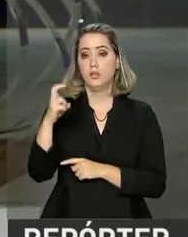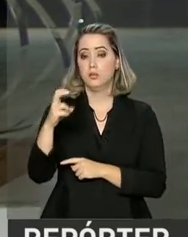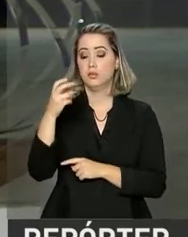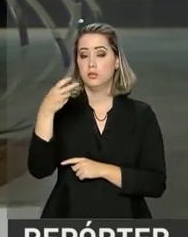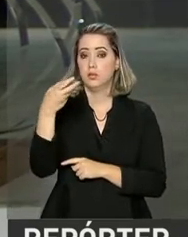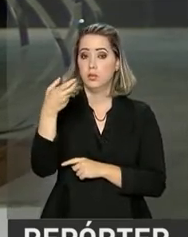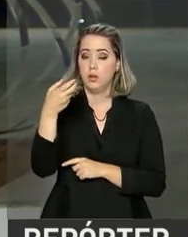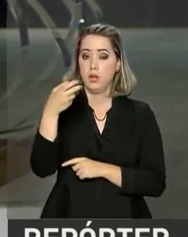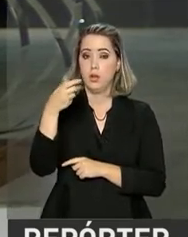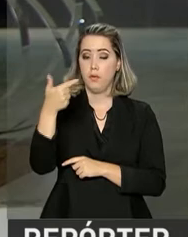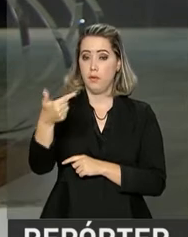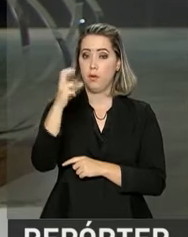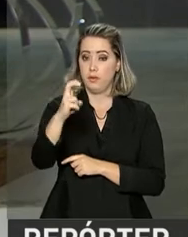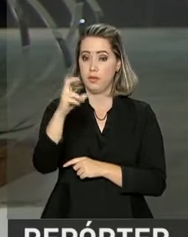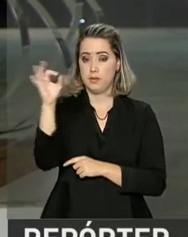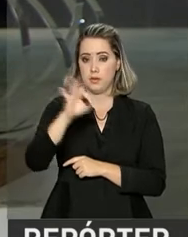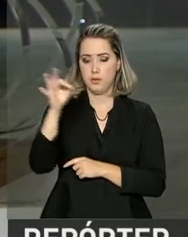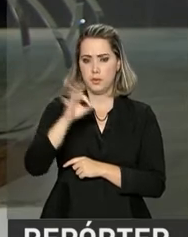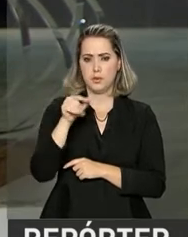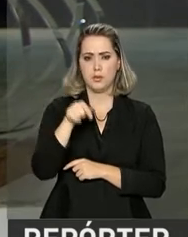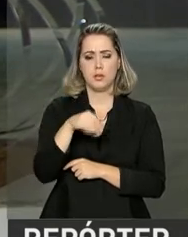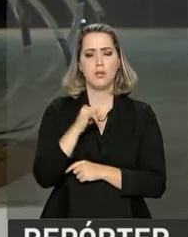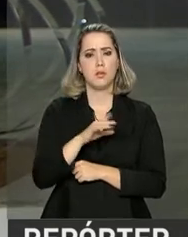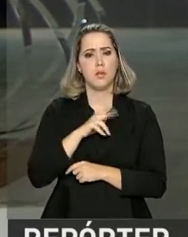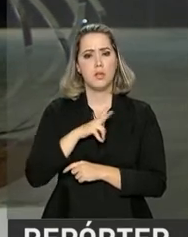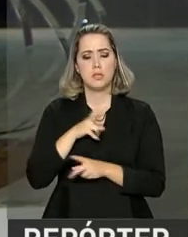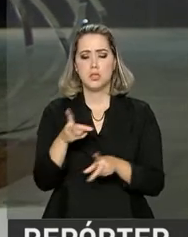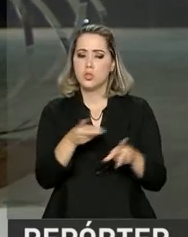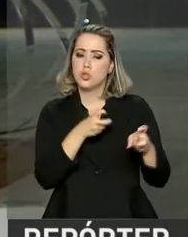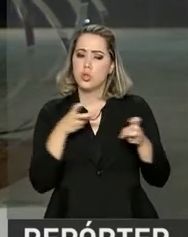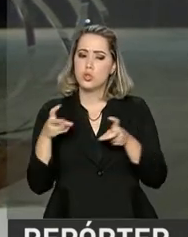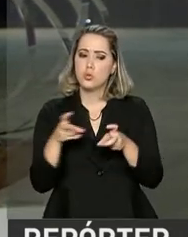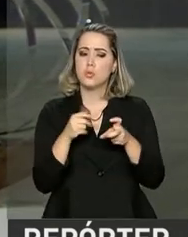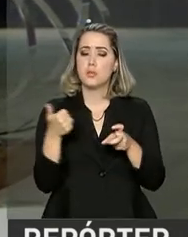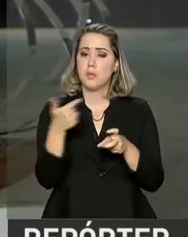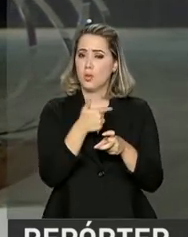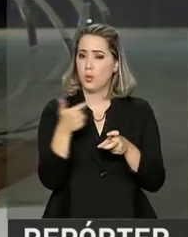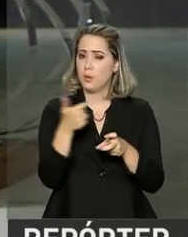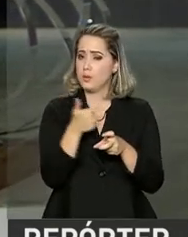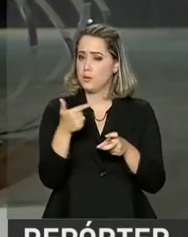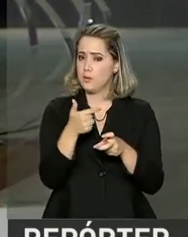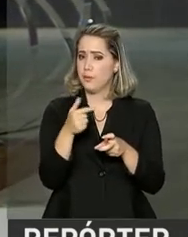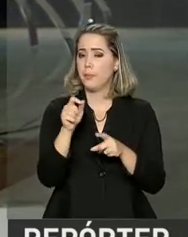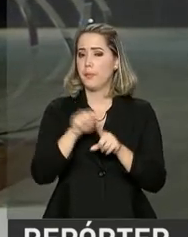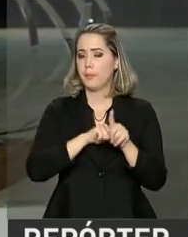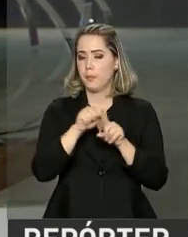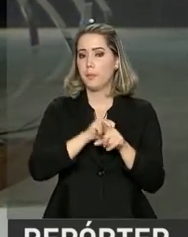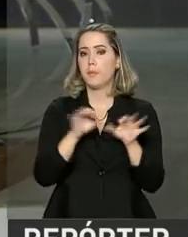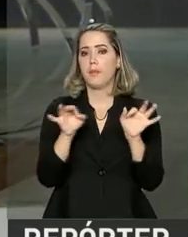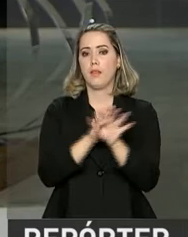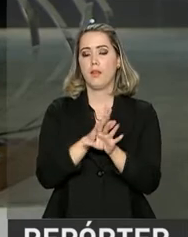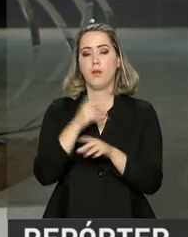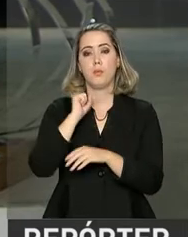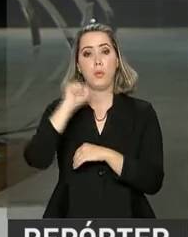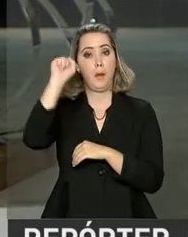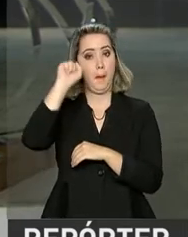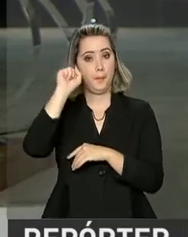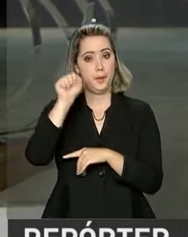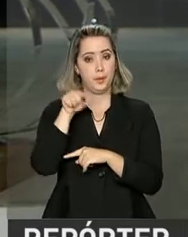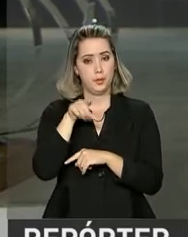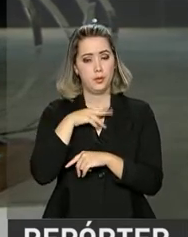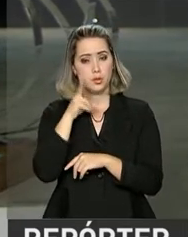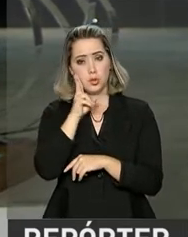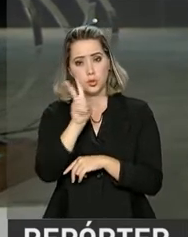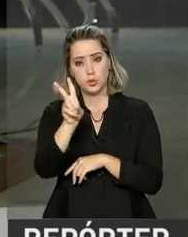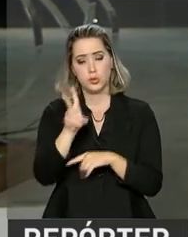0,25%. Quando considerados os últimos 12 meses, também encerrados em abril, a variação positiva da